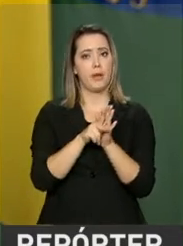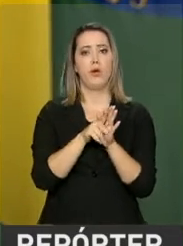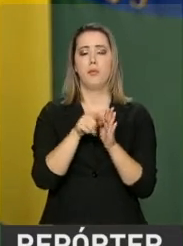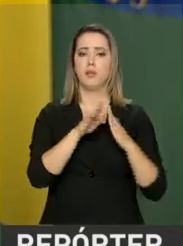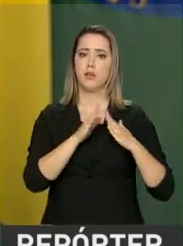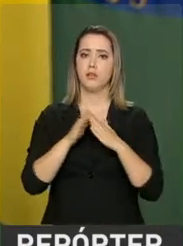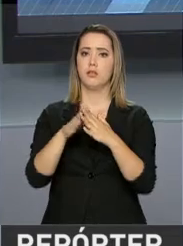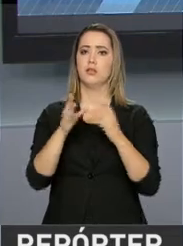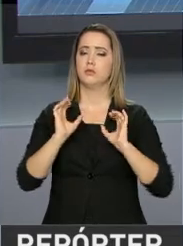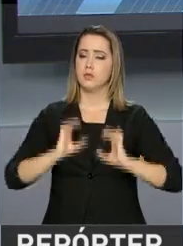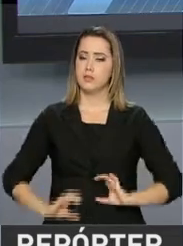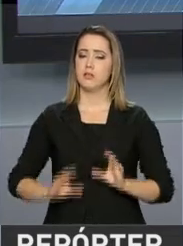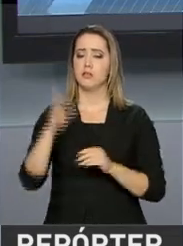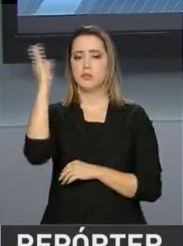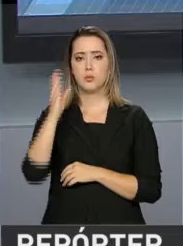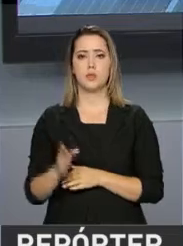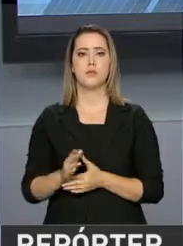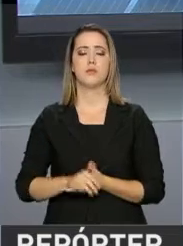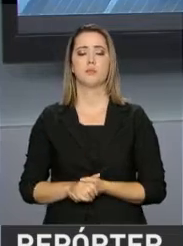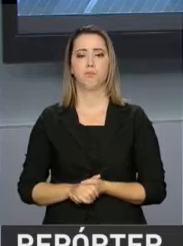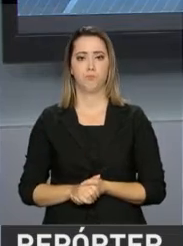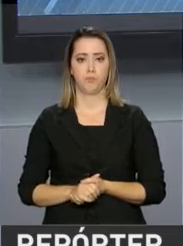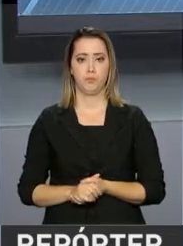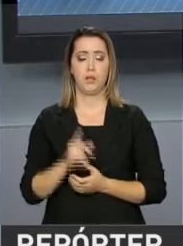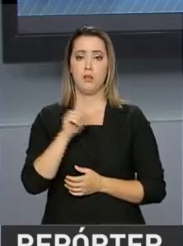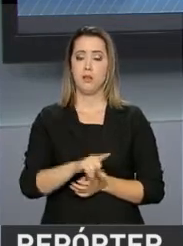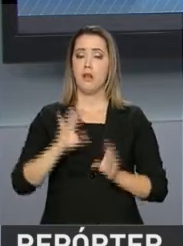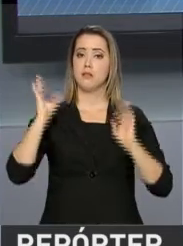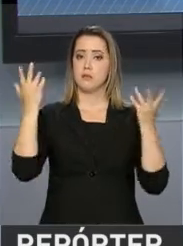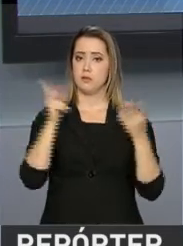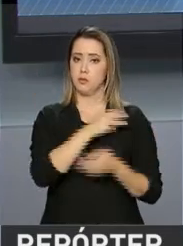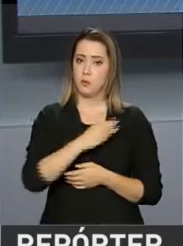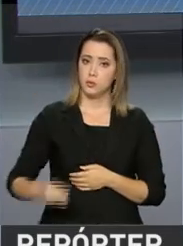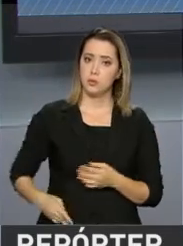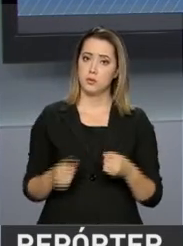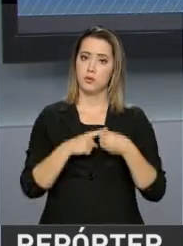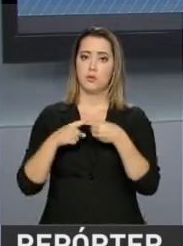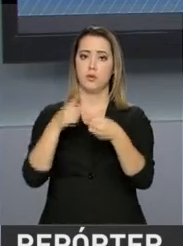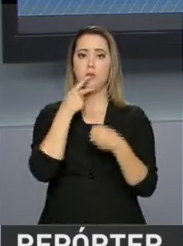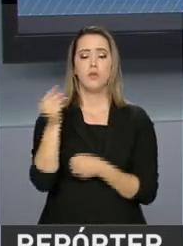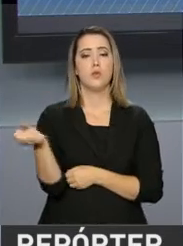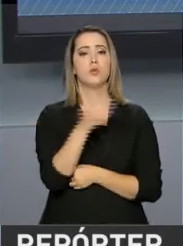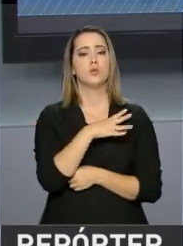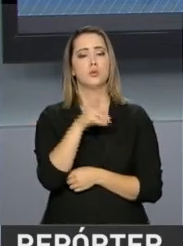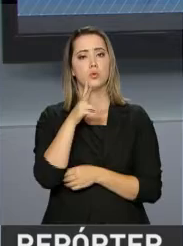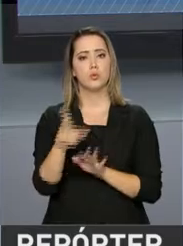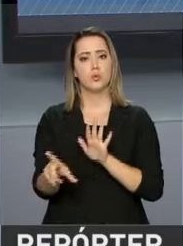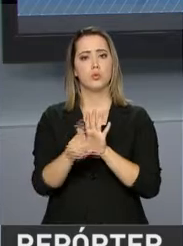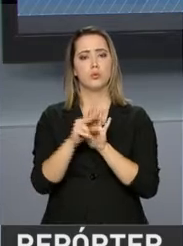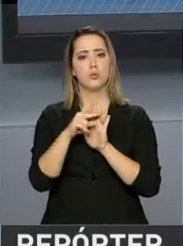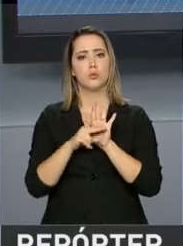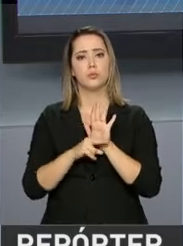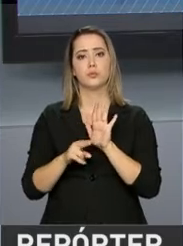é brasileiro ainda na cerimônia o ministro das cidades bruno araújo falou do novo horizonte que se abre a